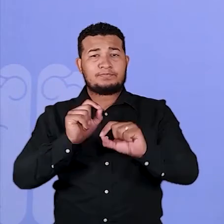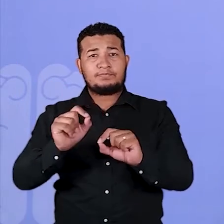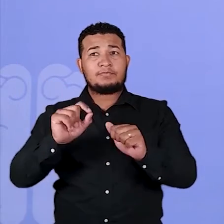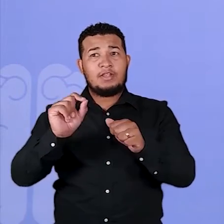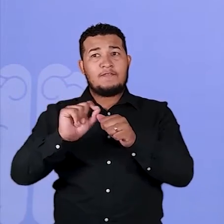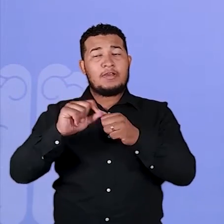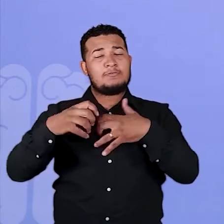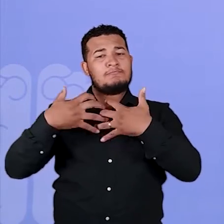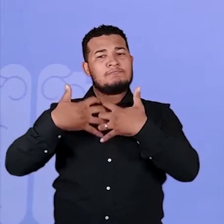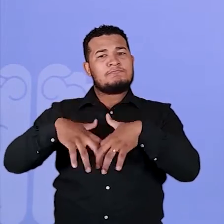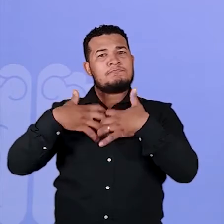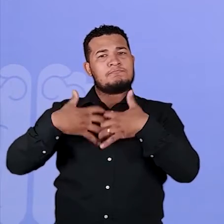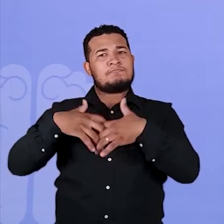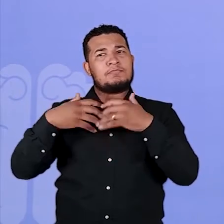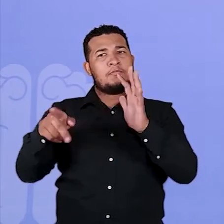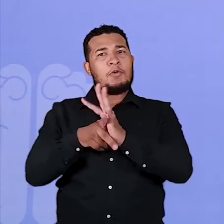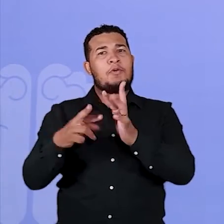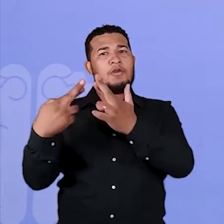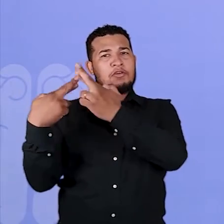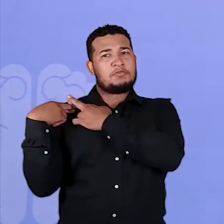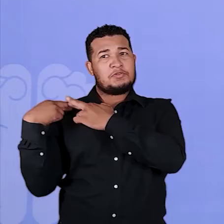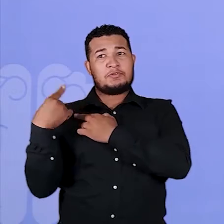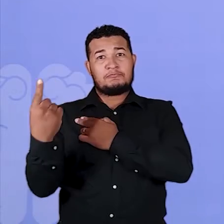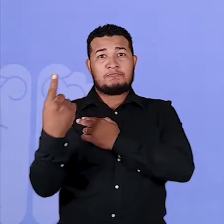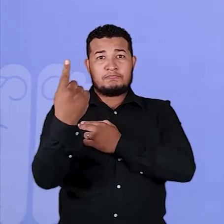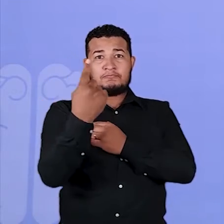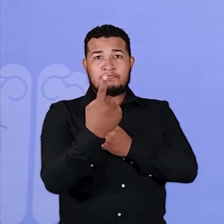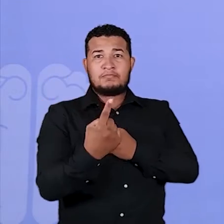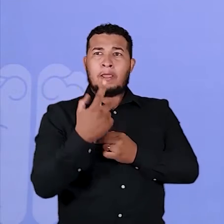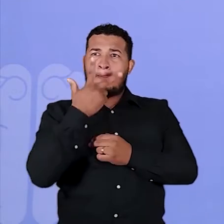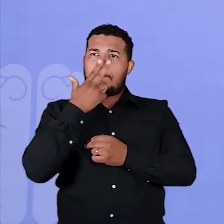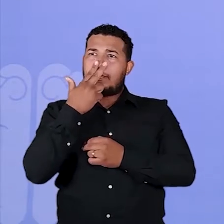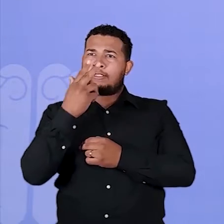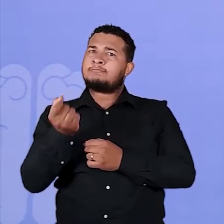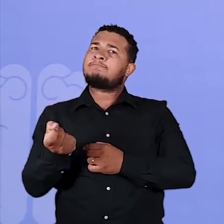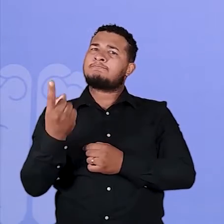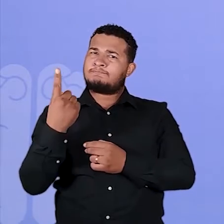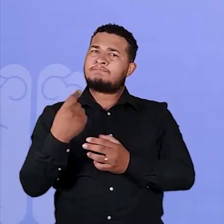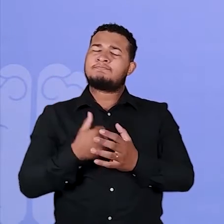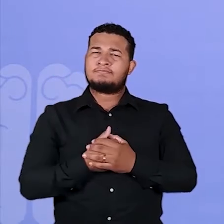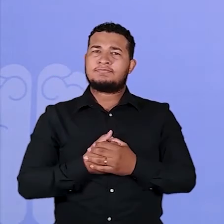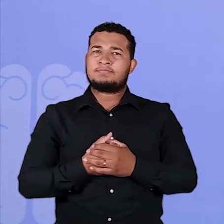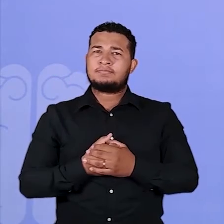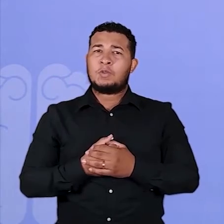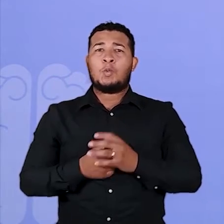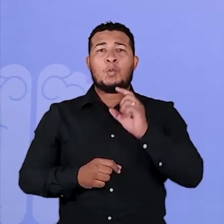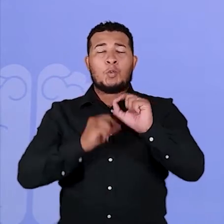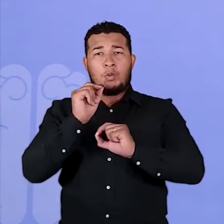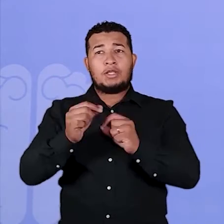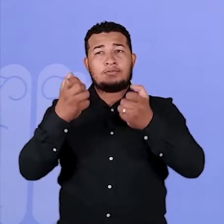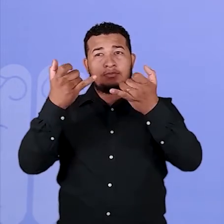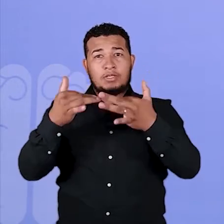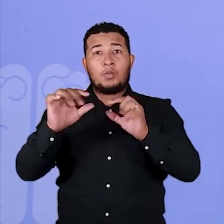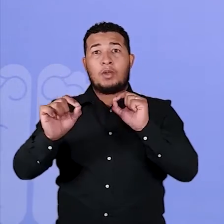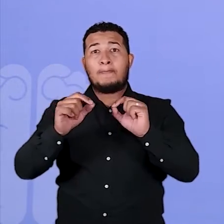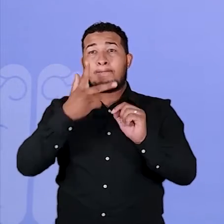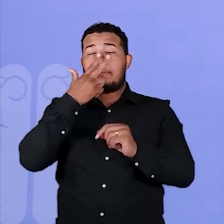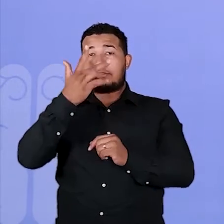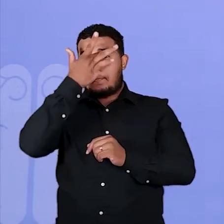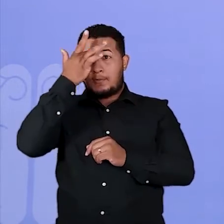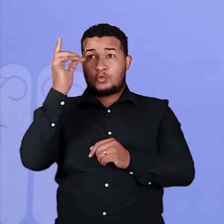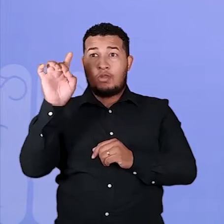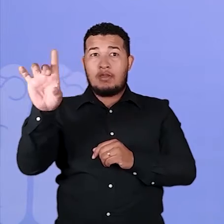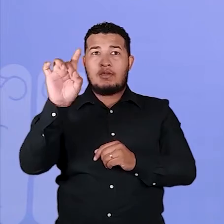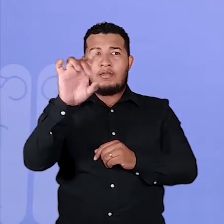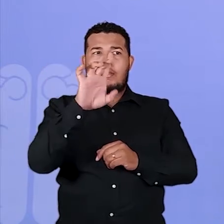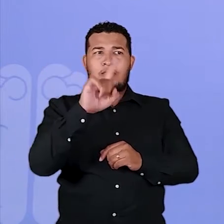que faz esse raciocínio de responsabilidade pessoal ser um pouco curioso. Nós falamos como se cada